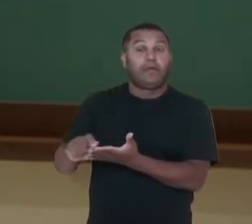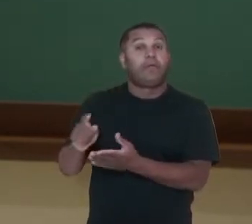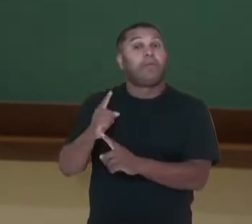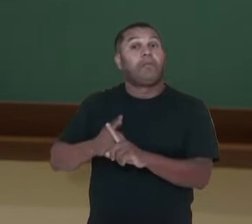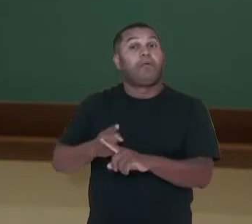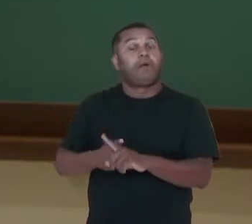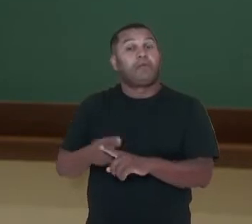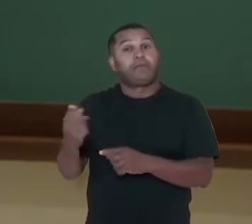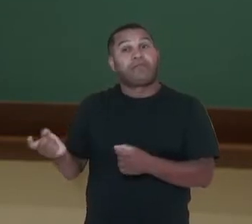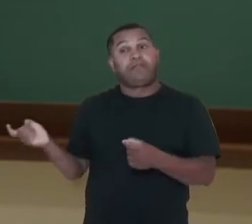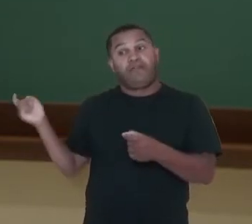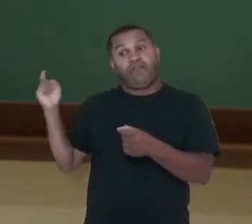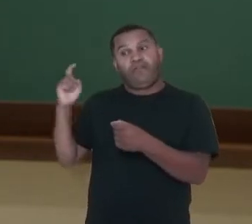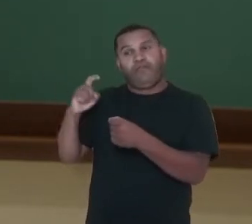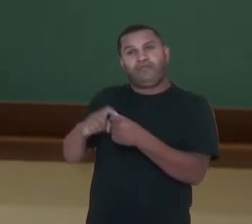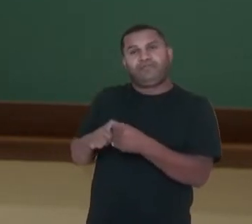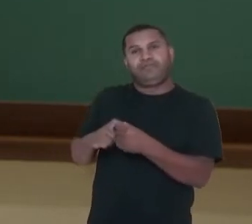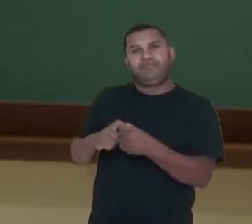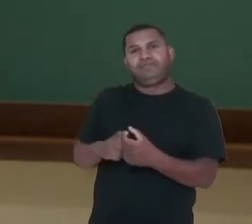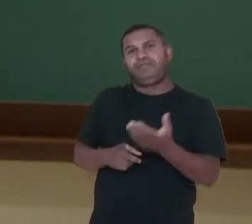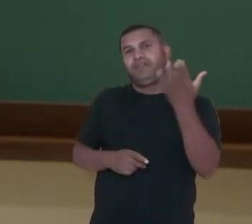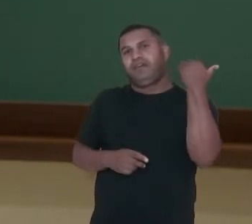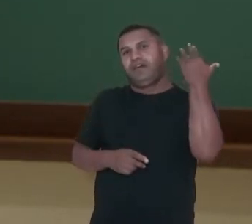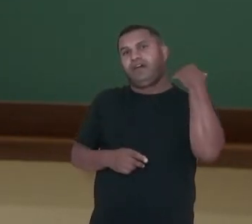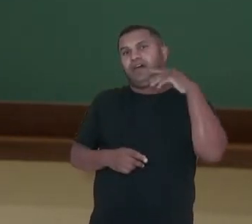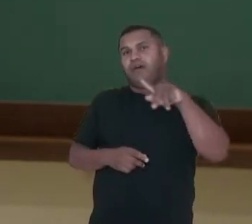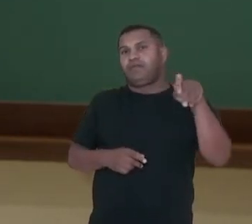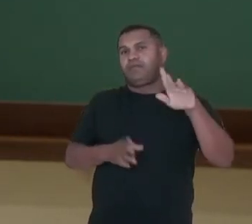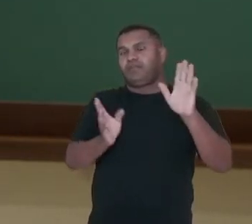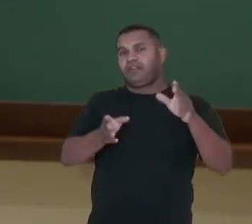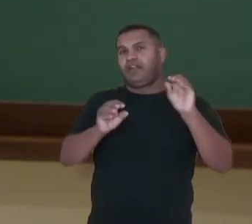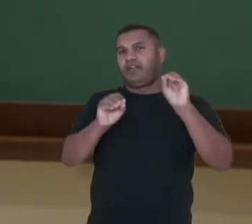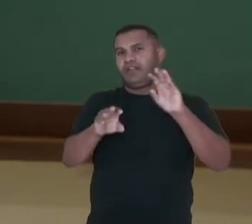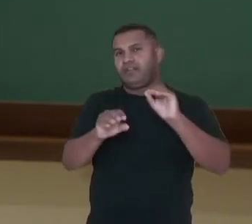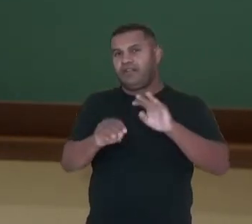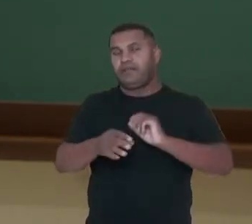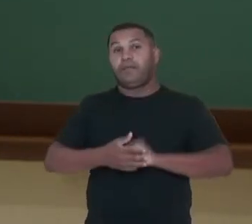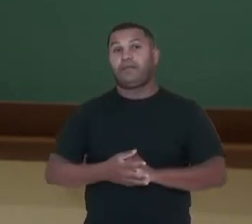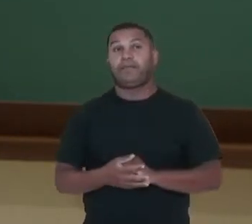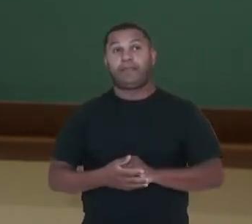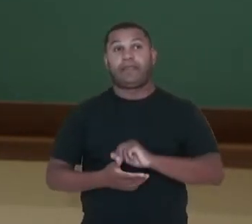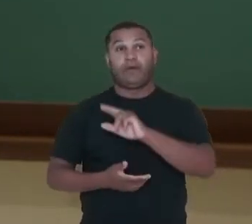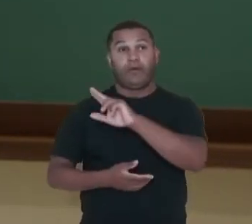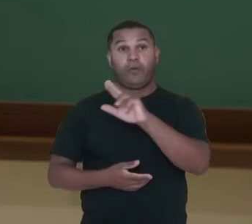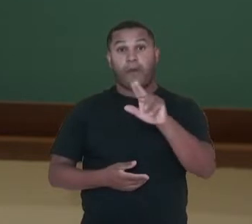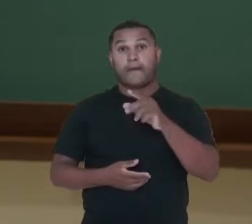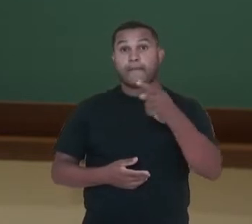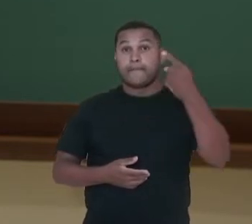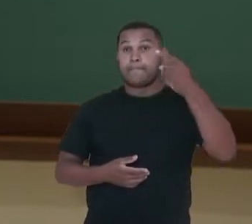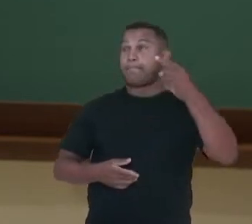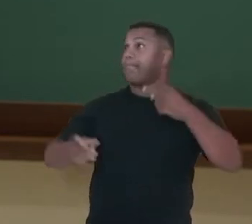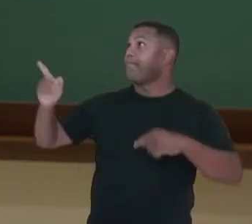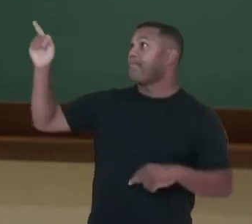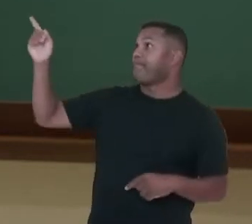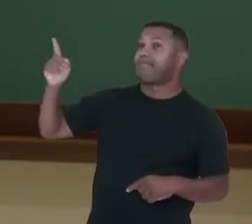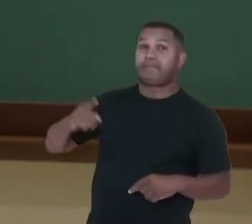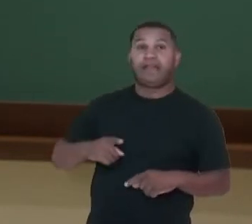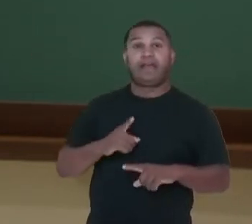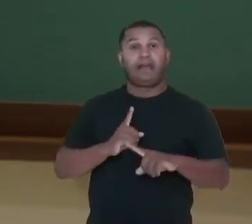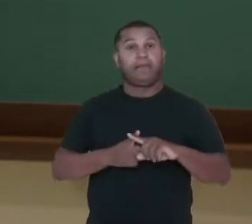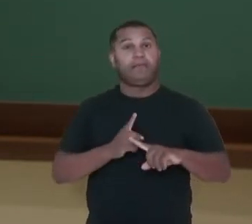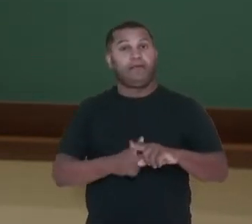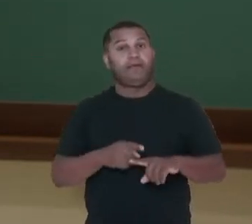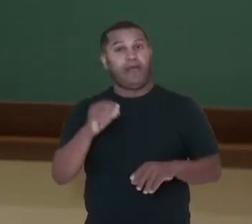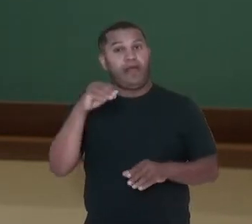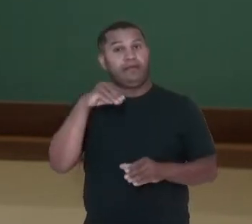que a esquistossomose, popularmente também conhecida como barriga d'água, né? O nome ele já é bem sugestivo porque